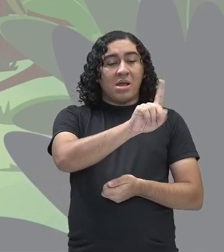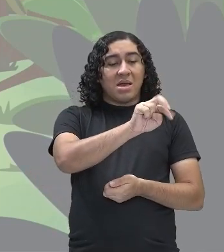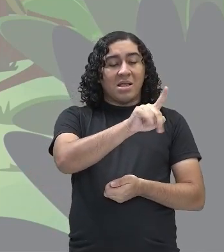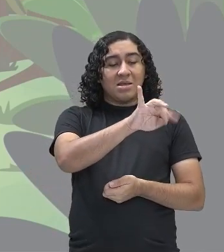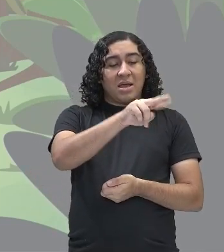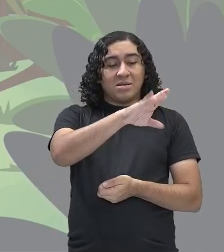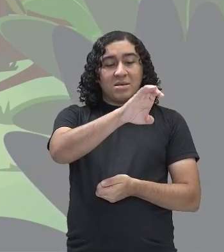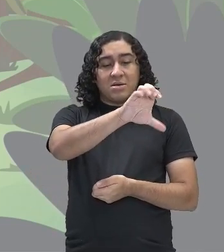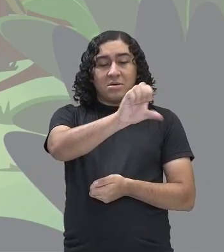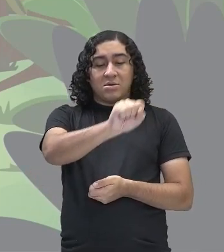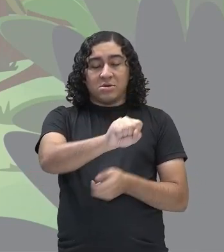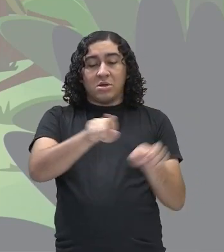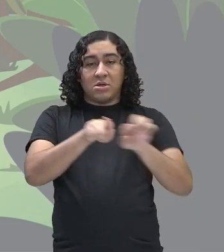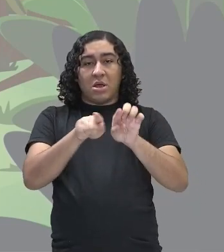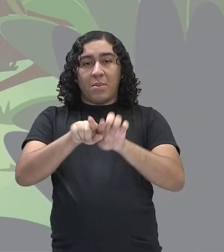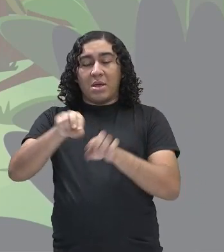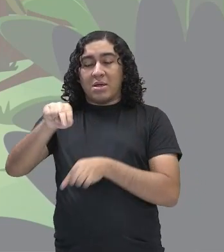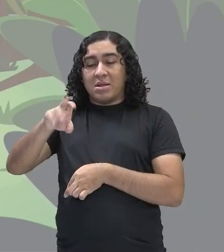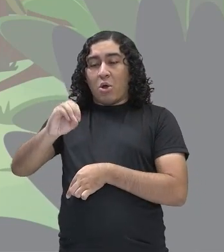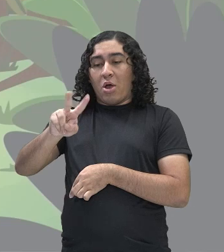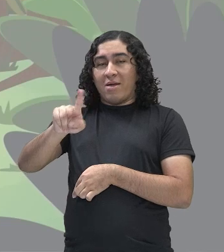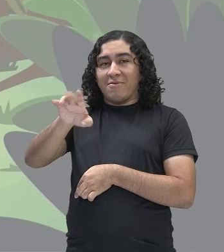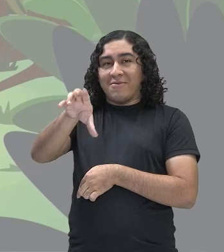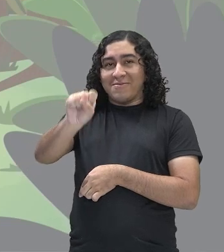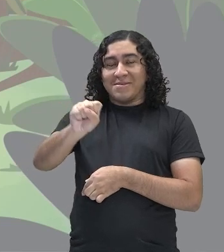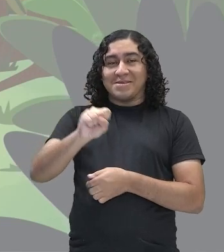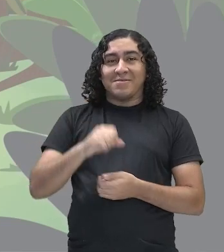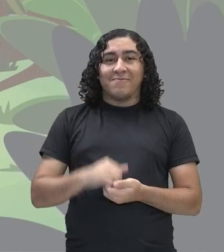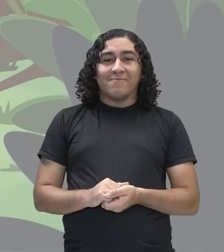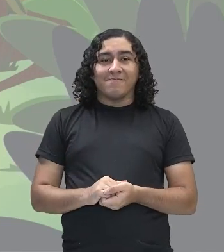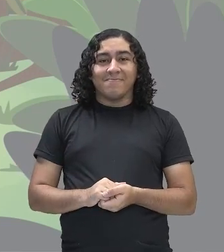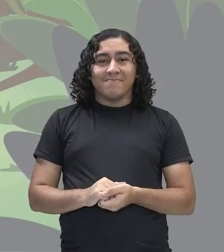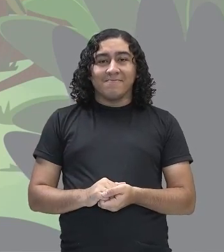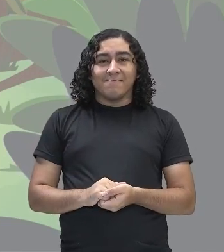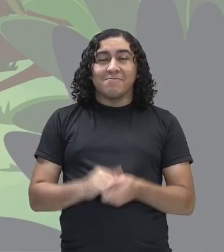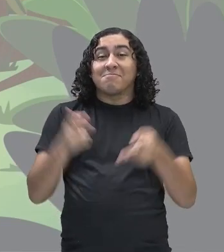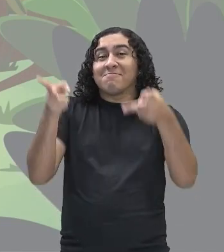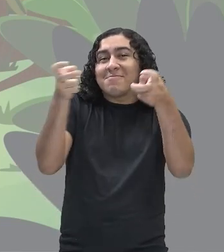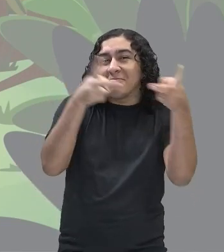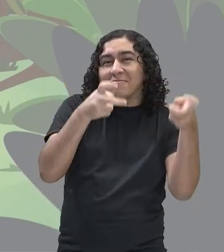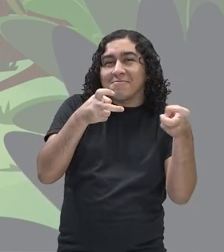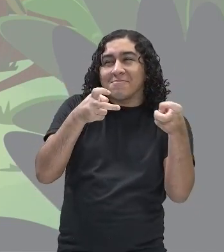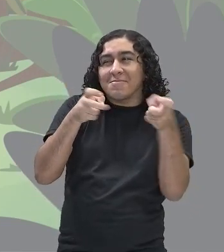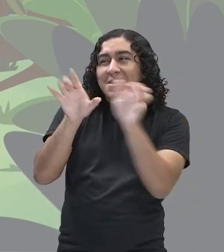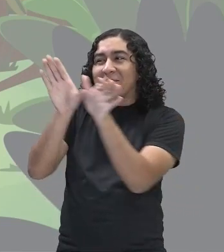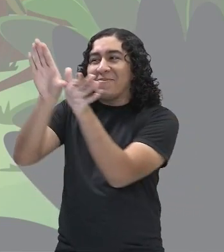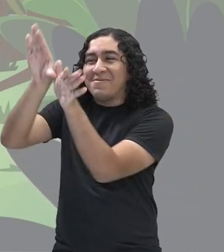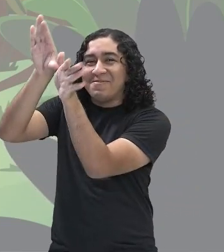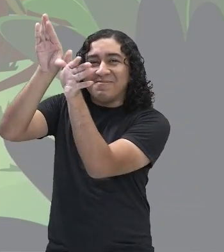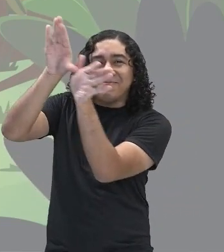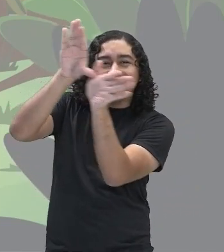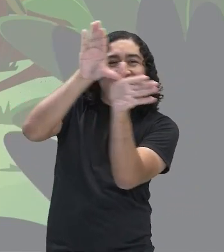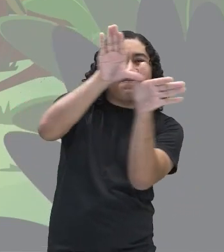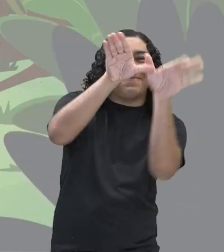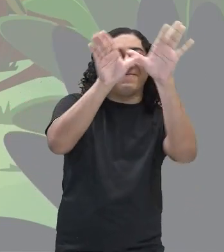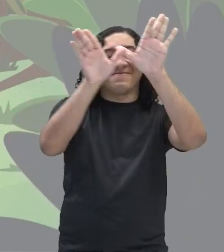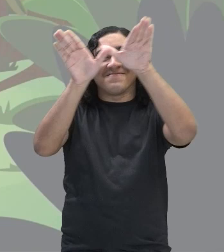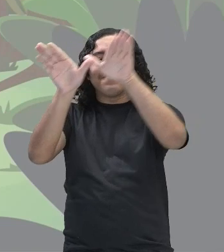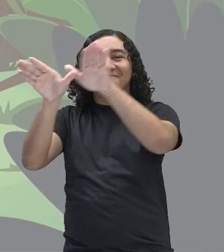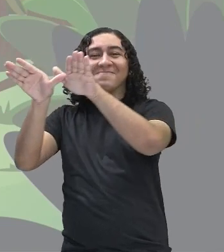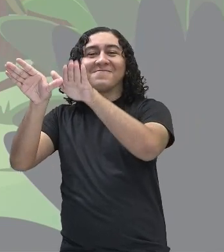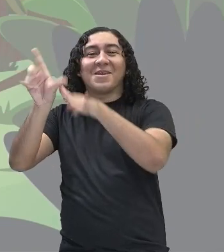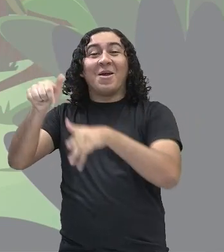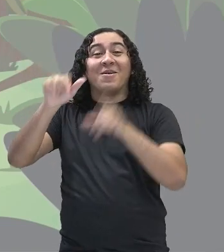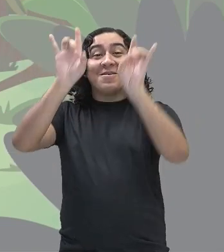Mas, ouçam, vocês estão ouvindo? Então, está chegando uma convidada muito